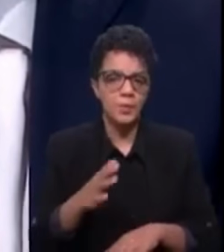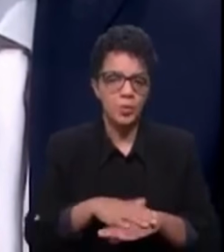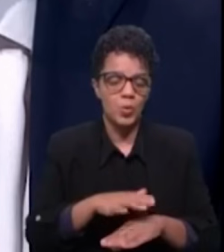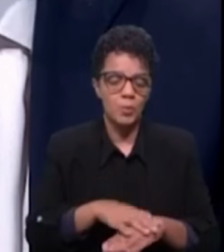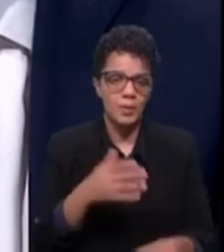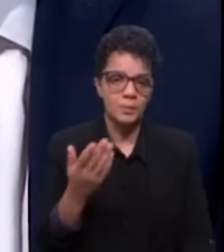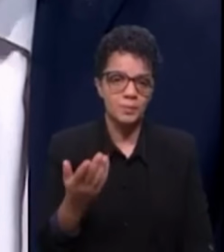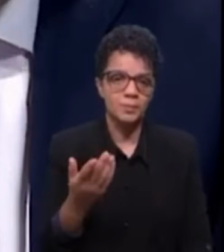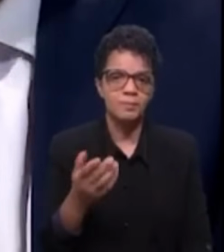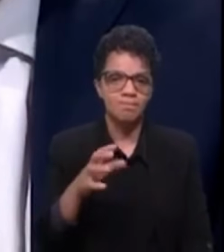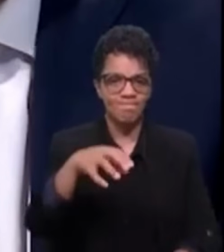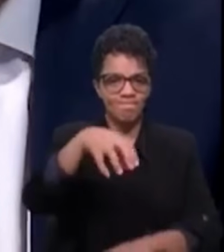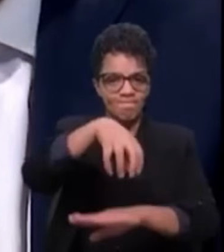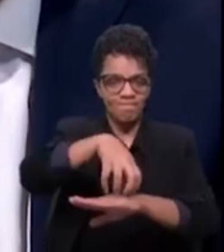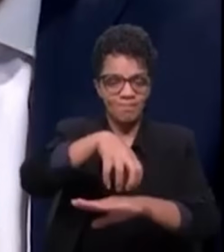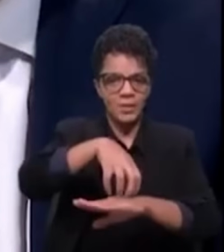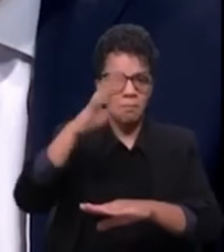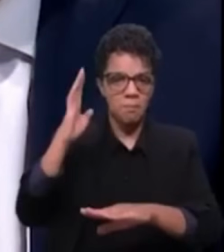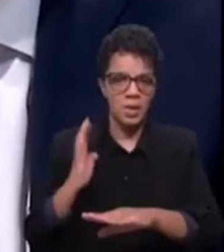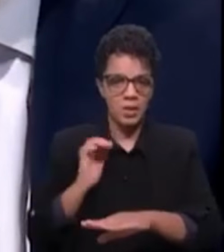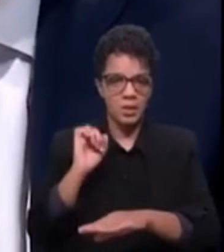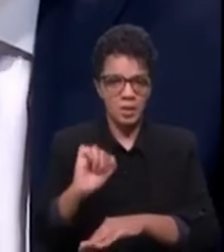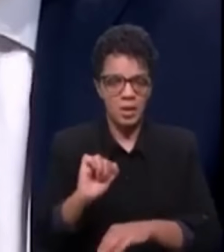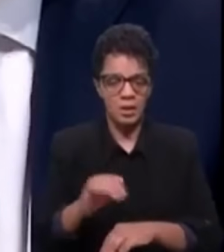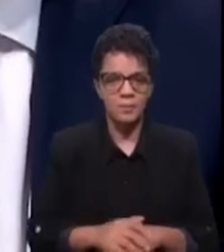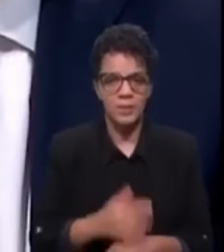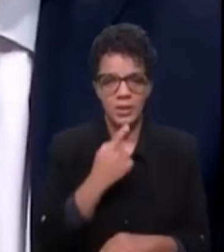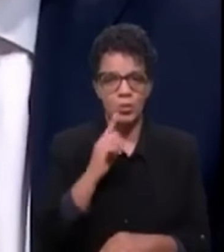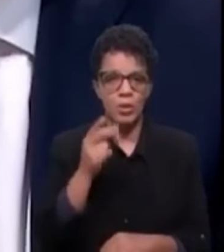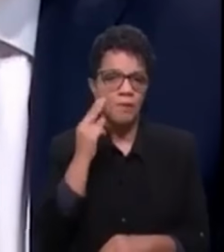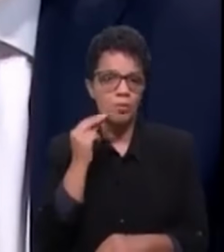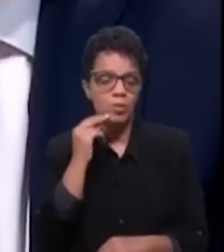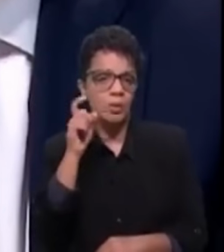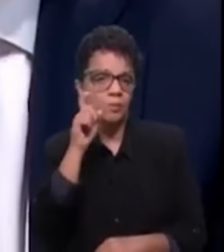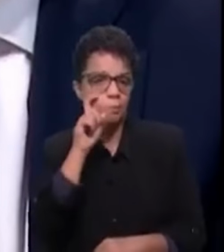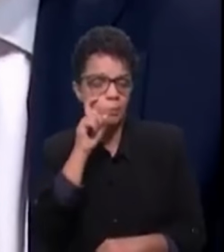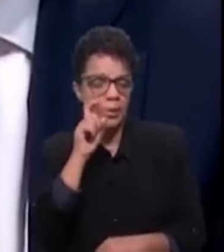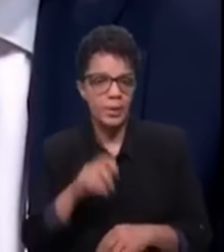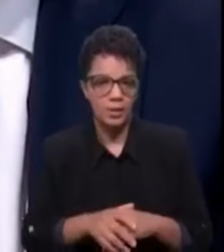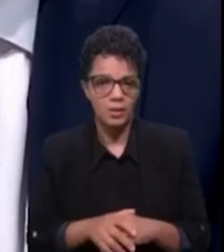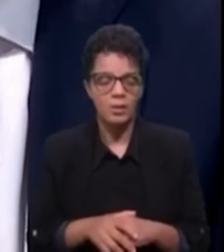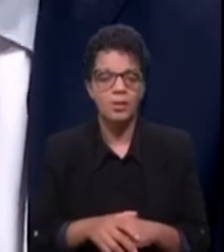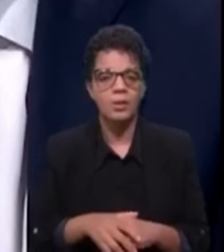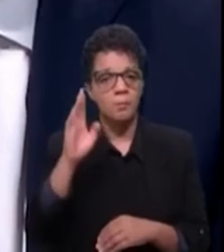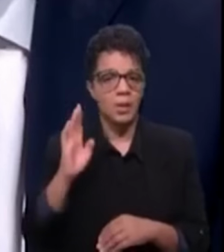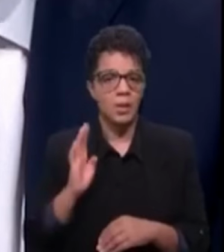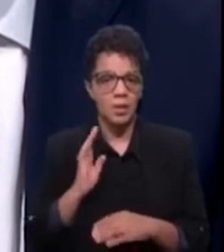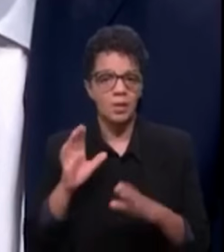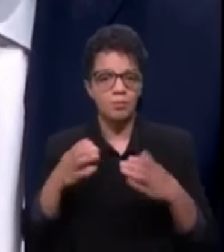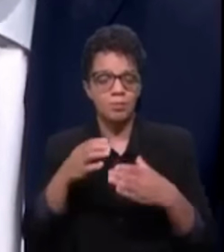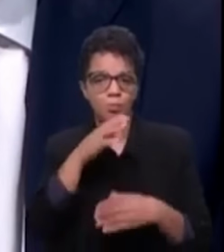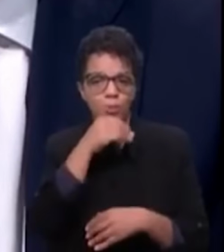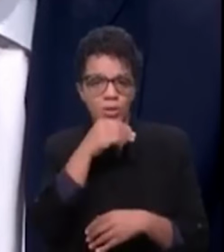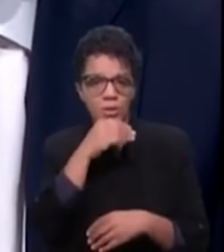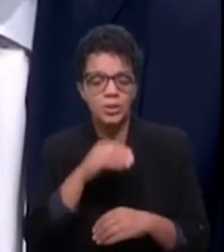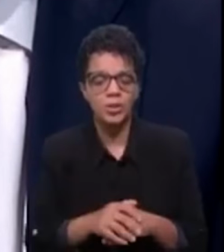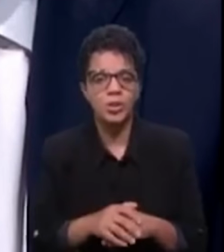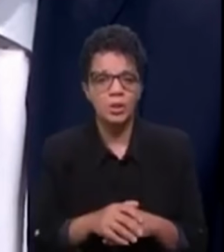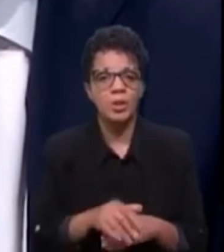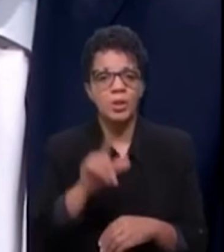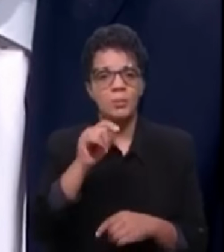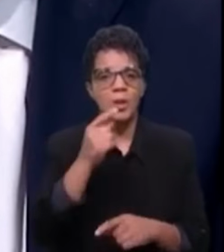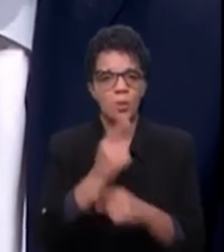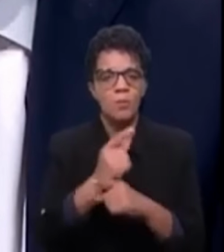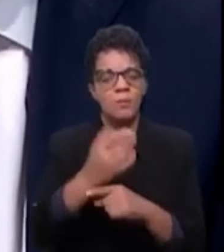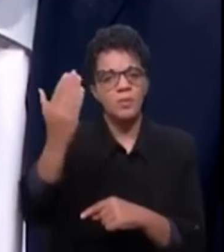uma estrutura militarizada significa que o André Ventura defende também para a instituição militar para as forças armadas e igual igual